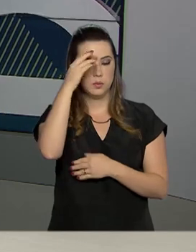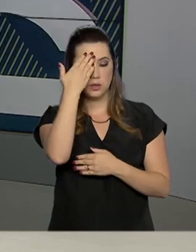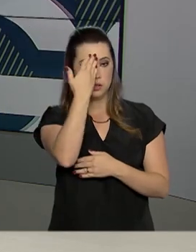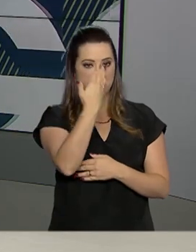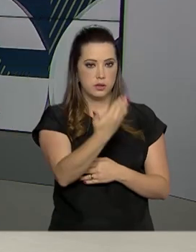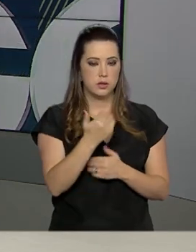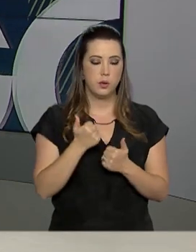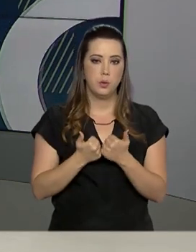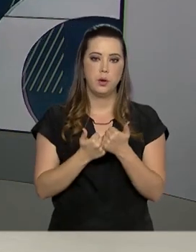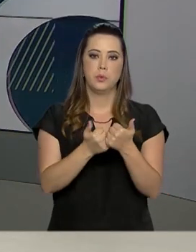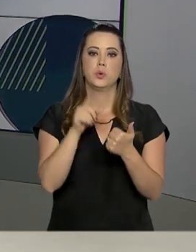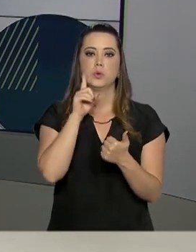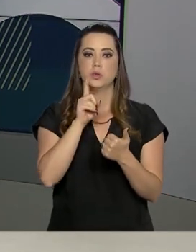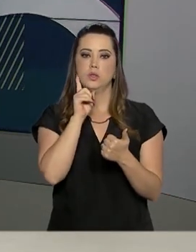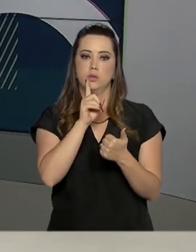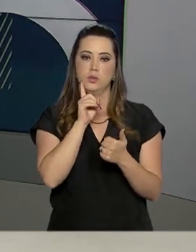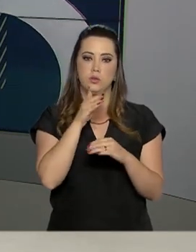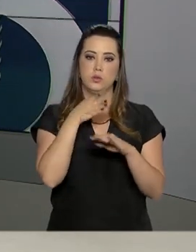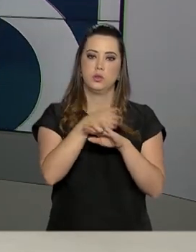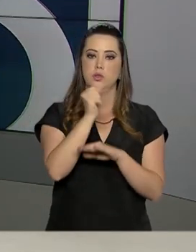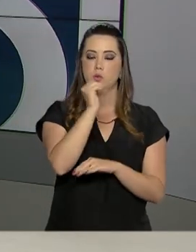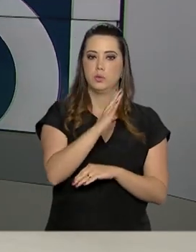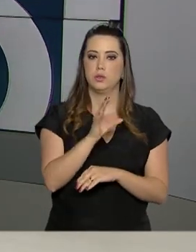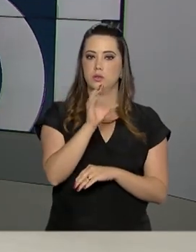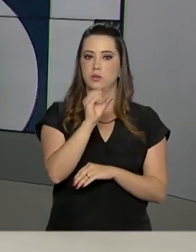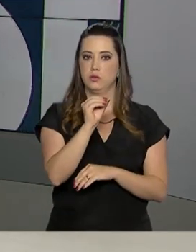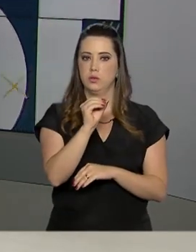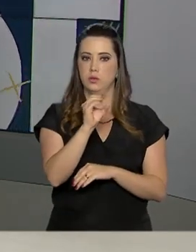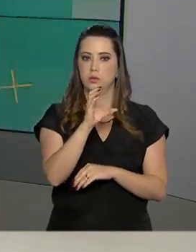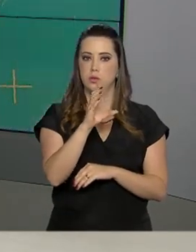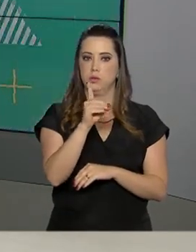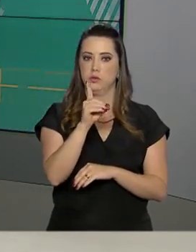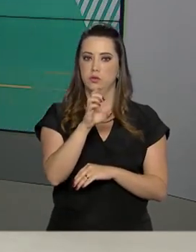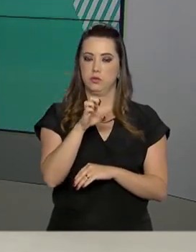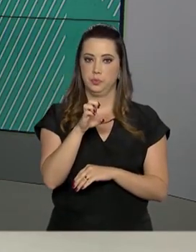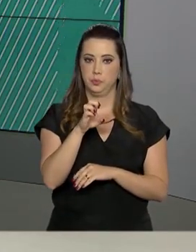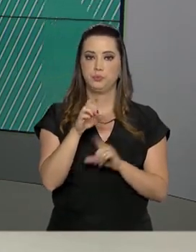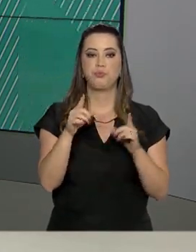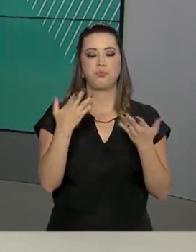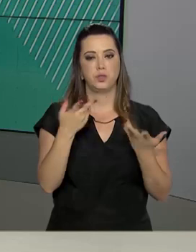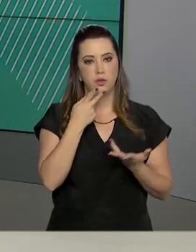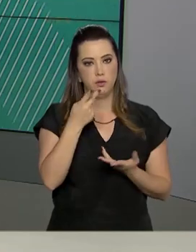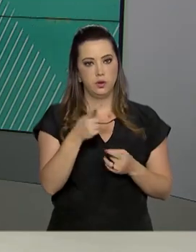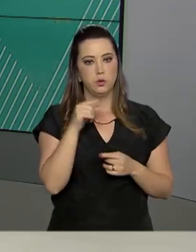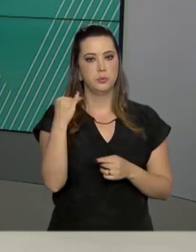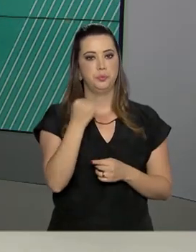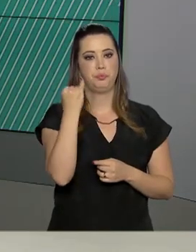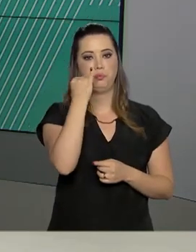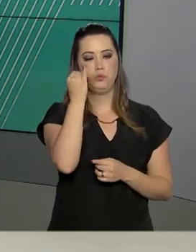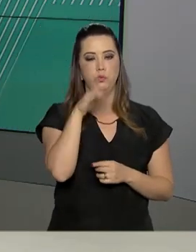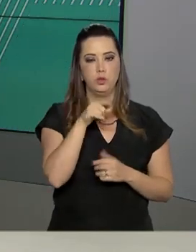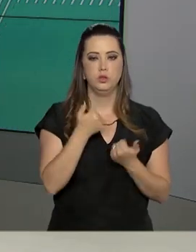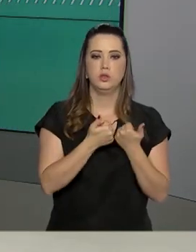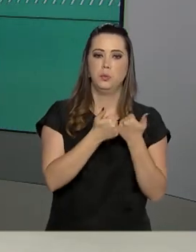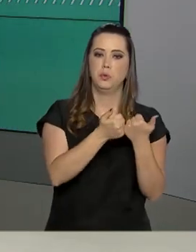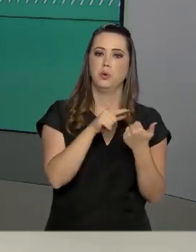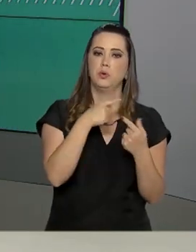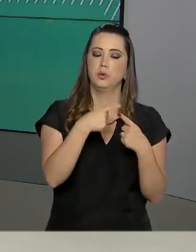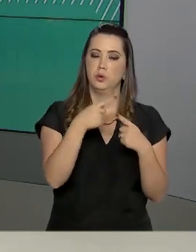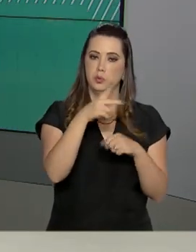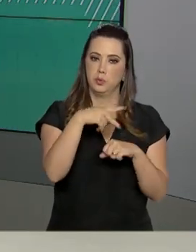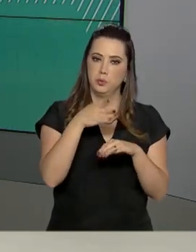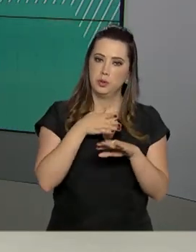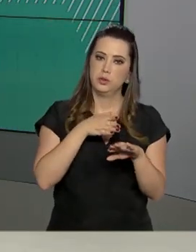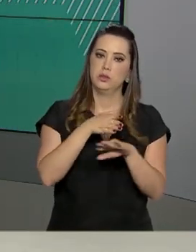do brasil na off de organização para a cooperação e desenvolvimento econômico ele falou sobre a importância desse apoio para que o país e